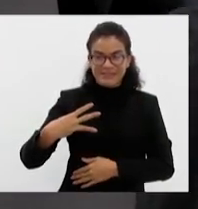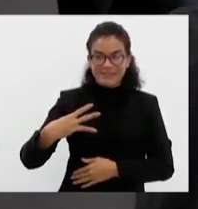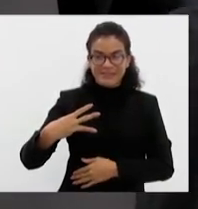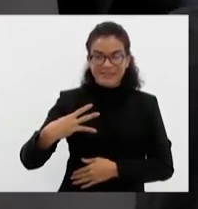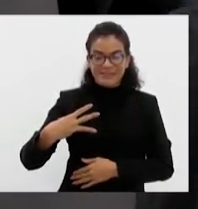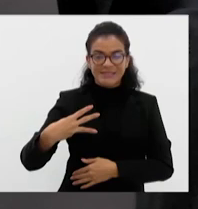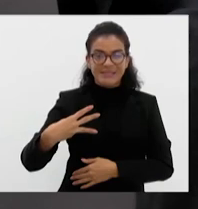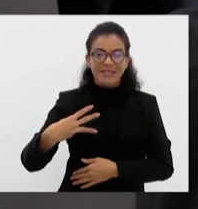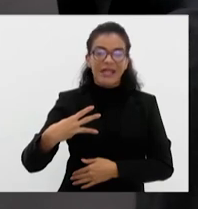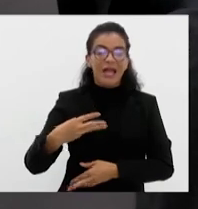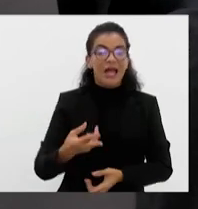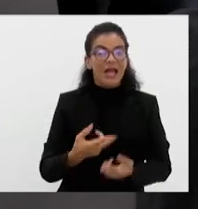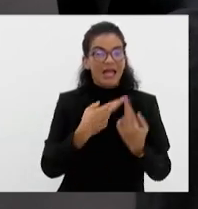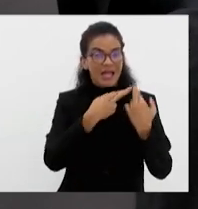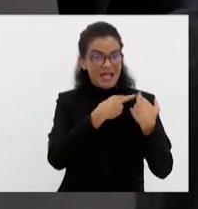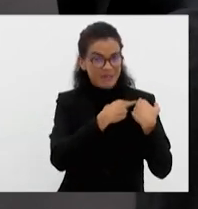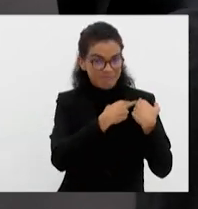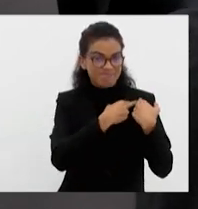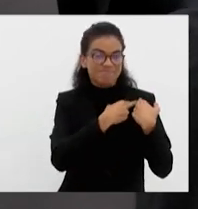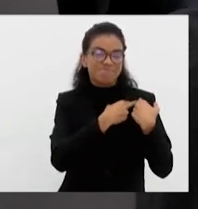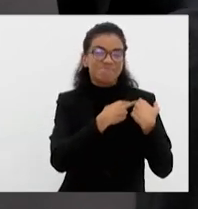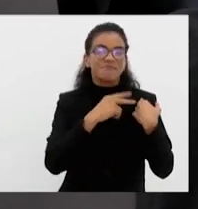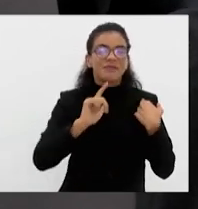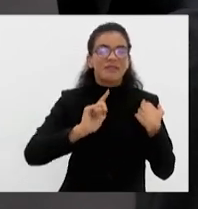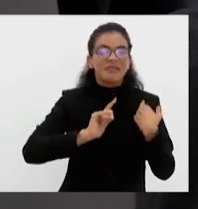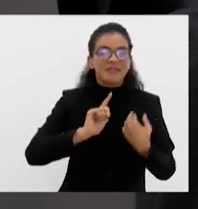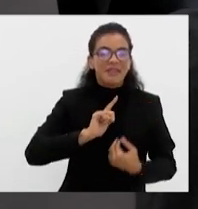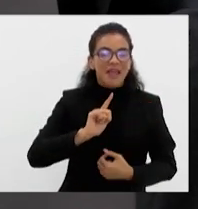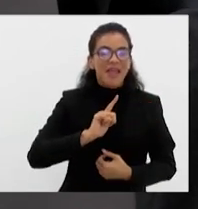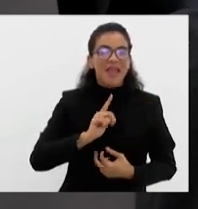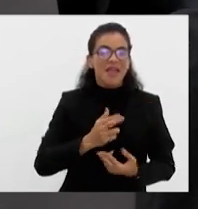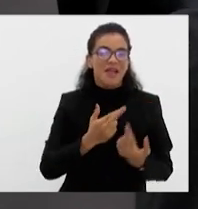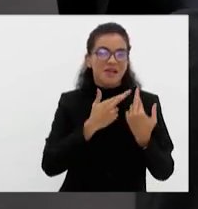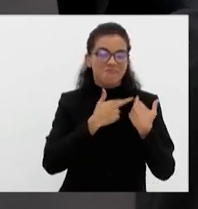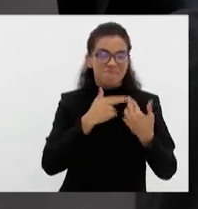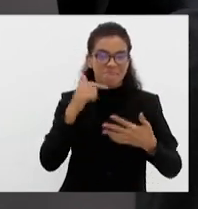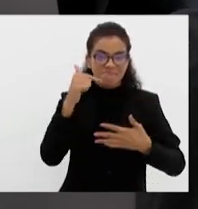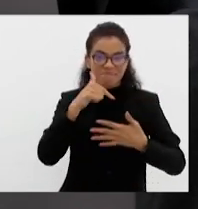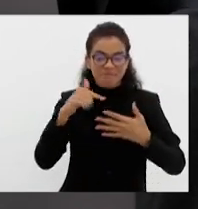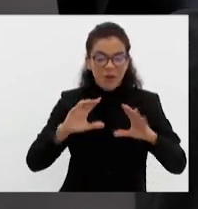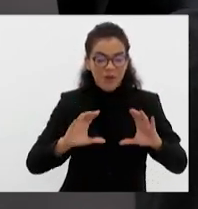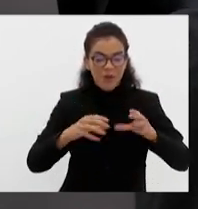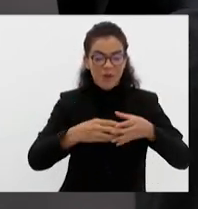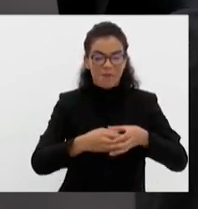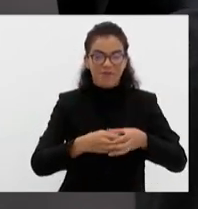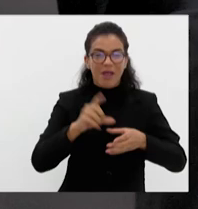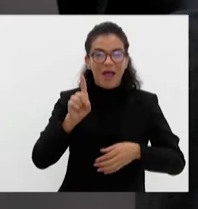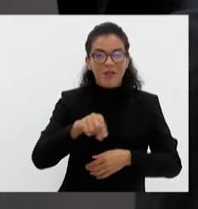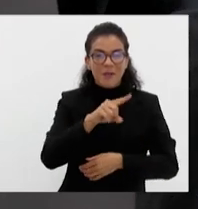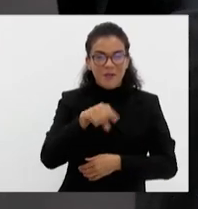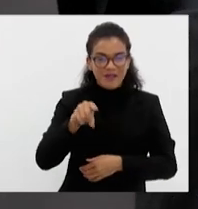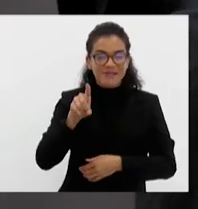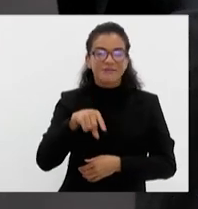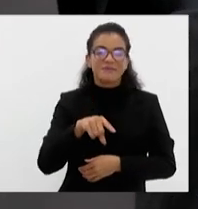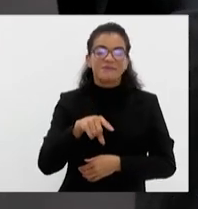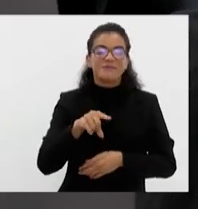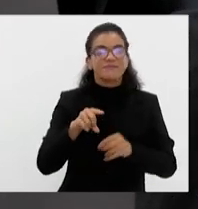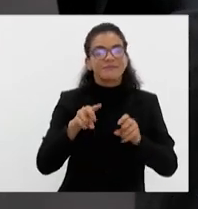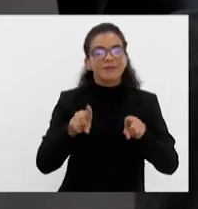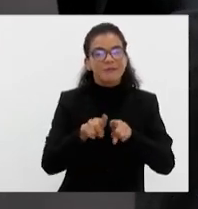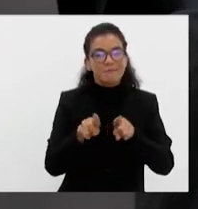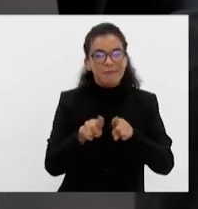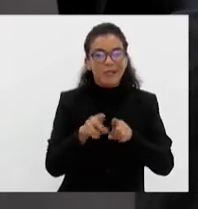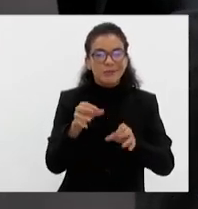dentre as atribuições do certame, está a atribuição dos efeitos coletivos, as anulações ocorridas,